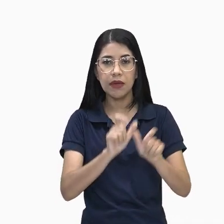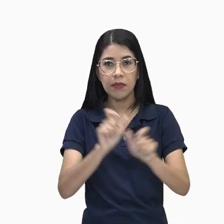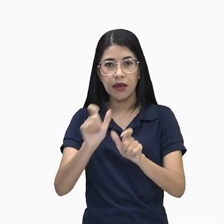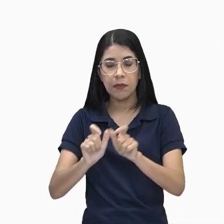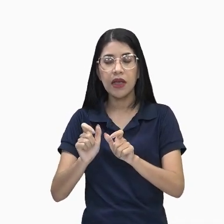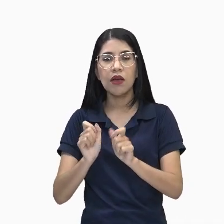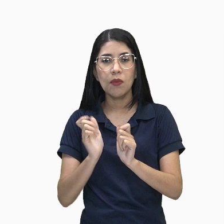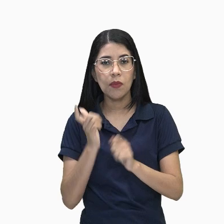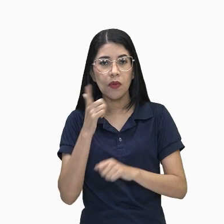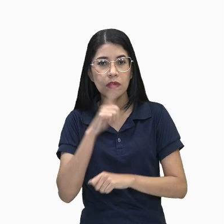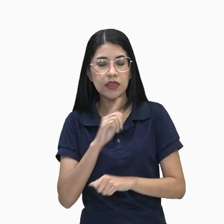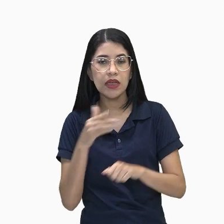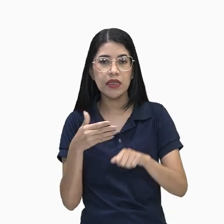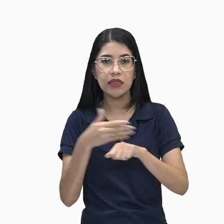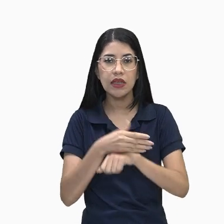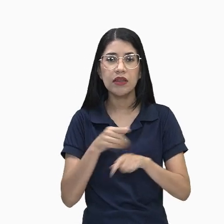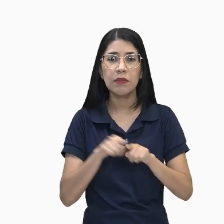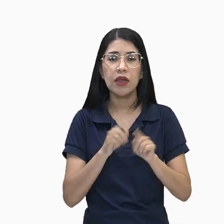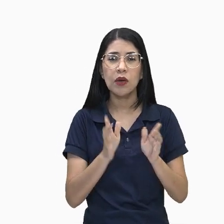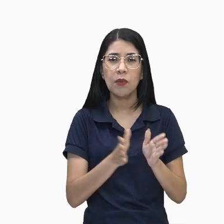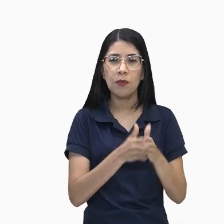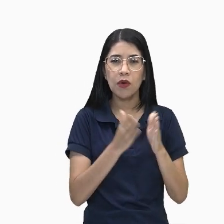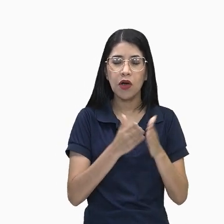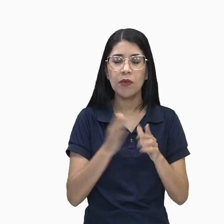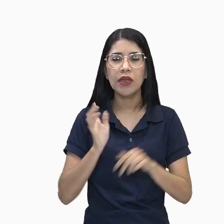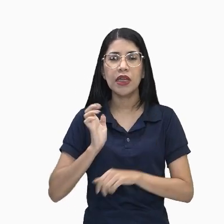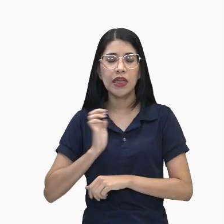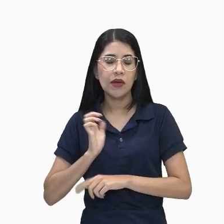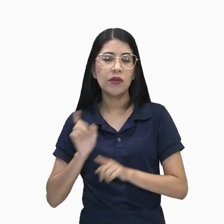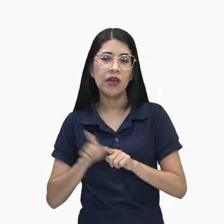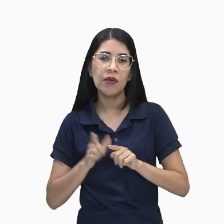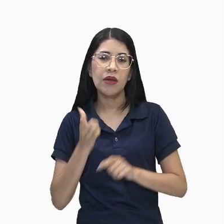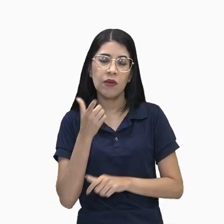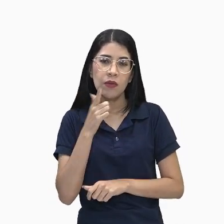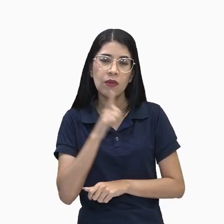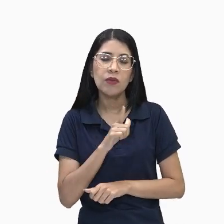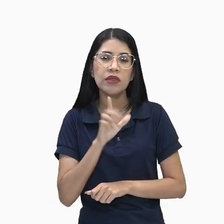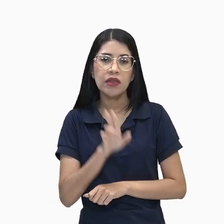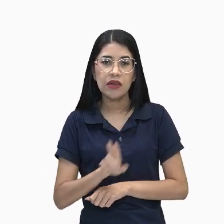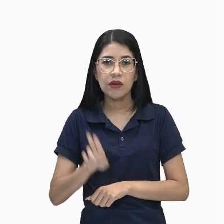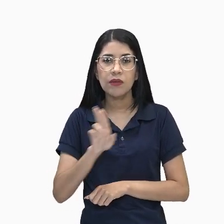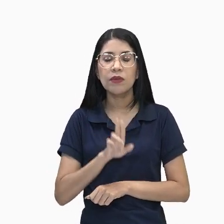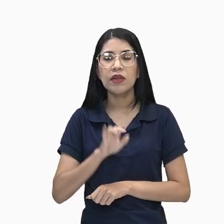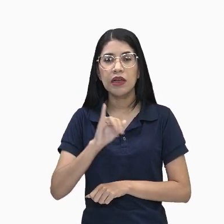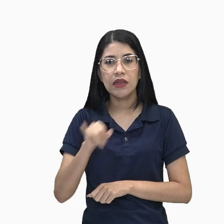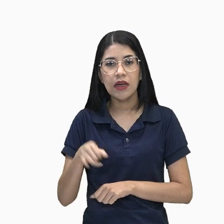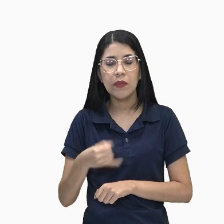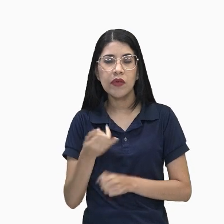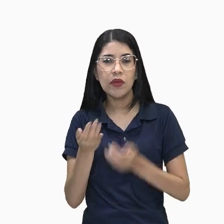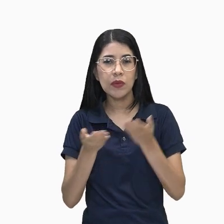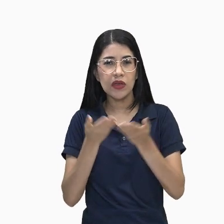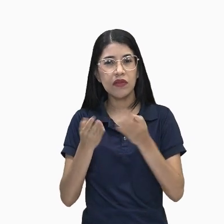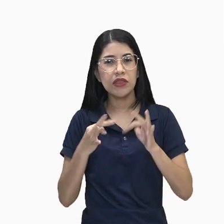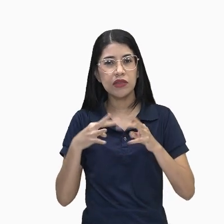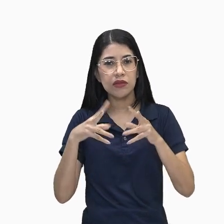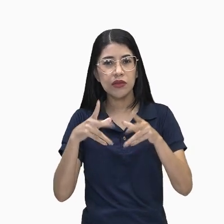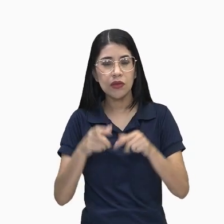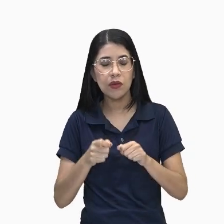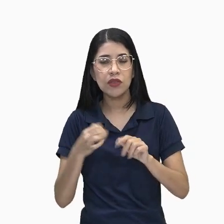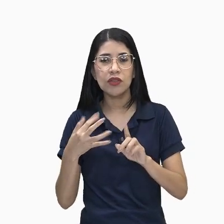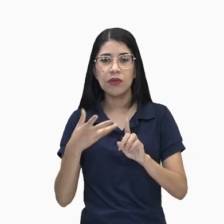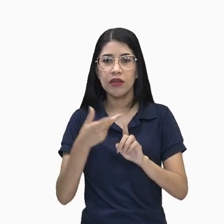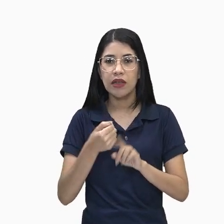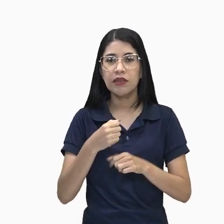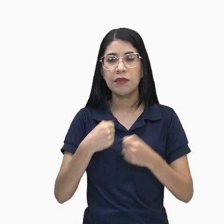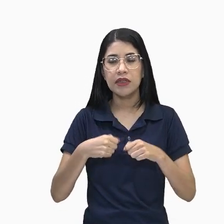mais rico ao mais pobre, que todos possam usufruir desses serviços e serviços de qualidade,